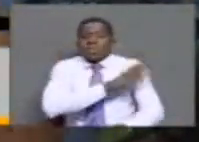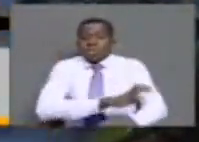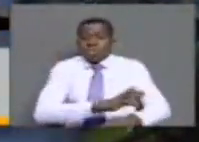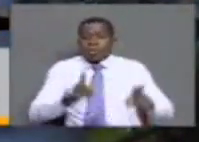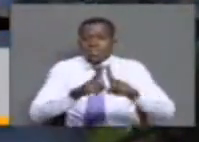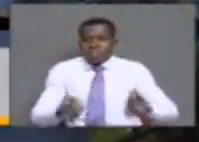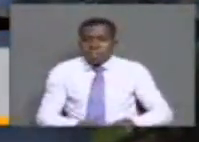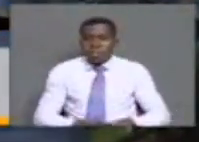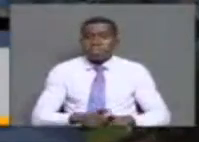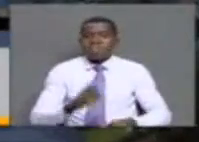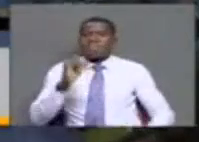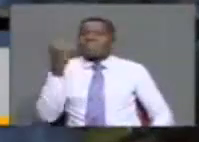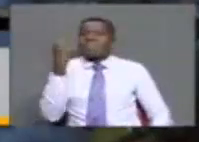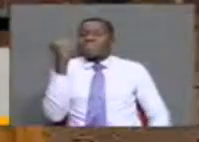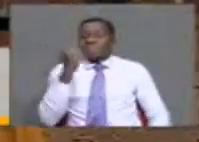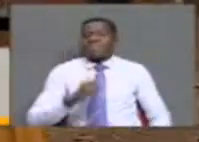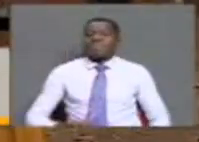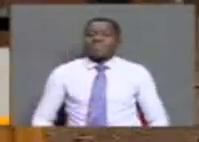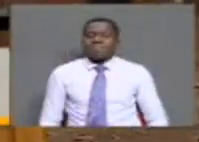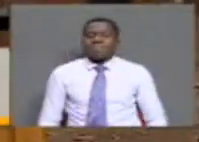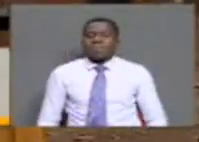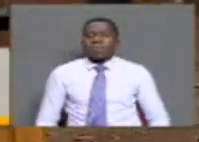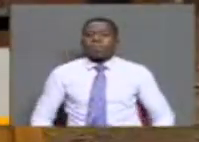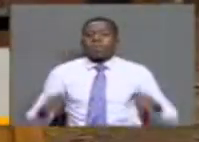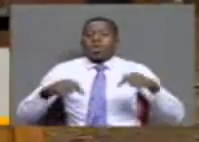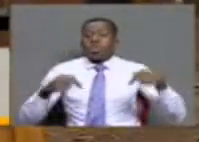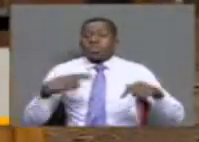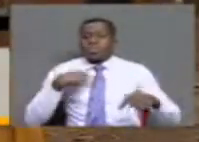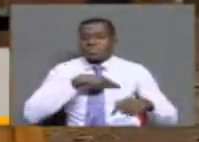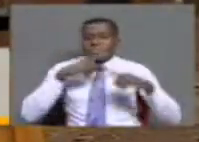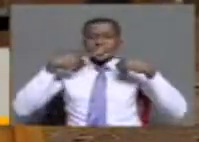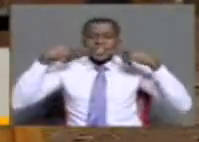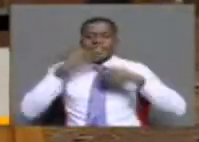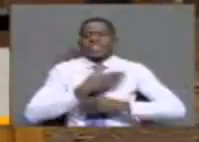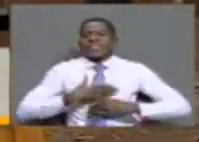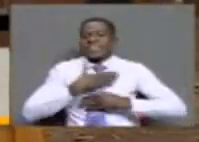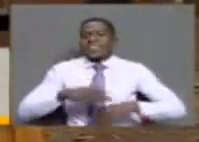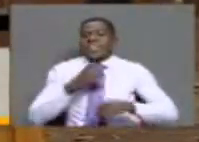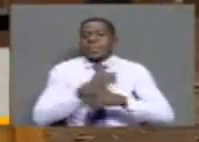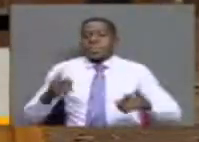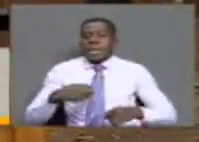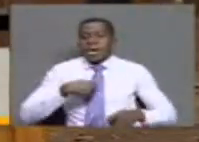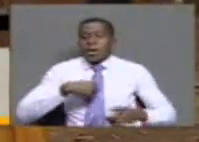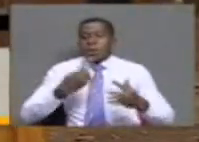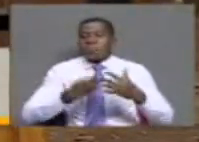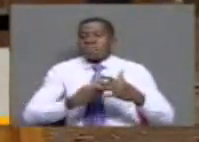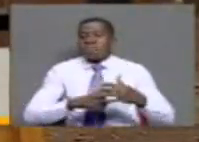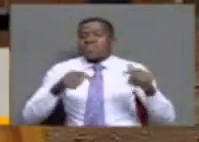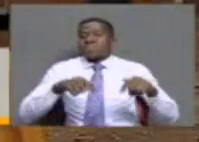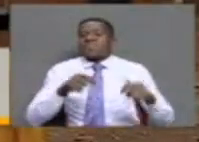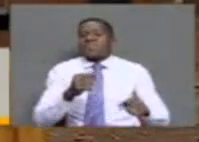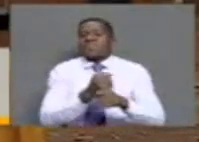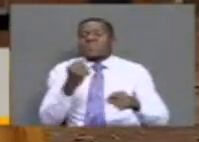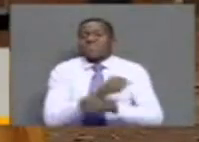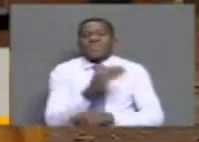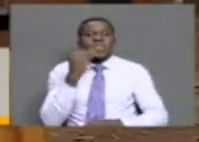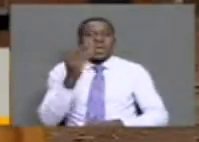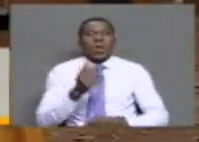o interior do Cacoaco e não só. O dia hoje é de muita alegria porque foi aqui neste distrito urbano onde tivemos a